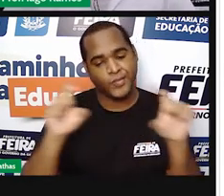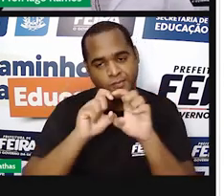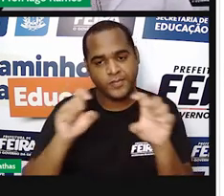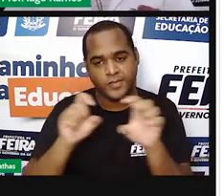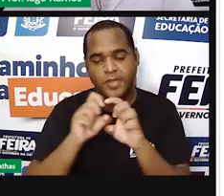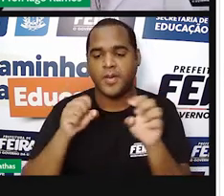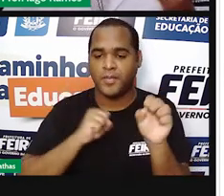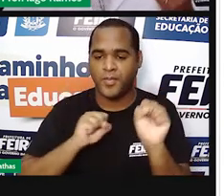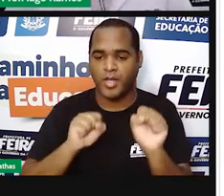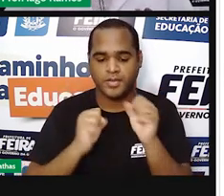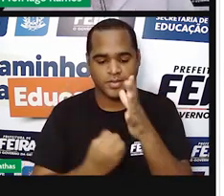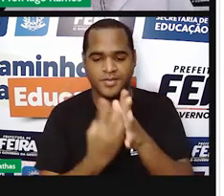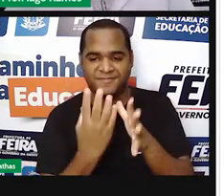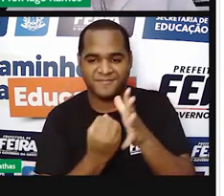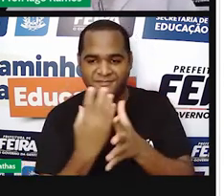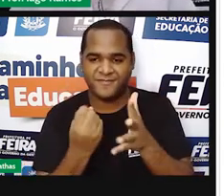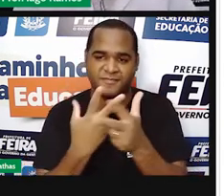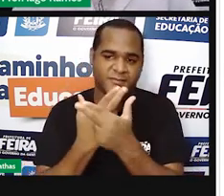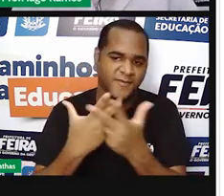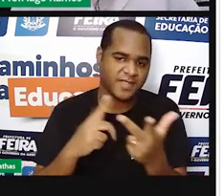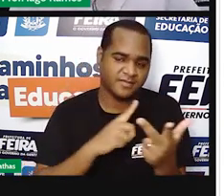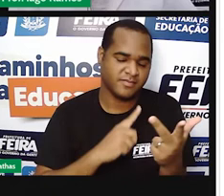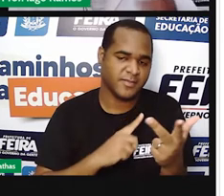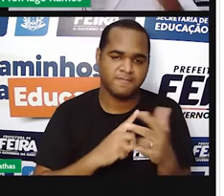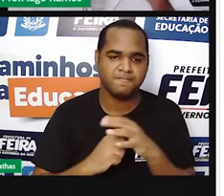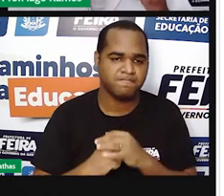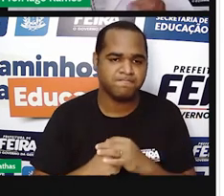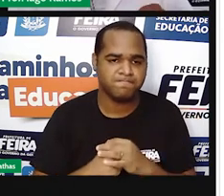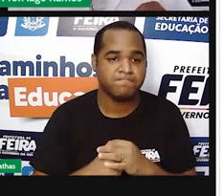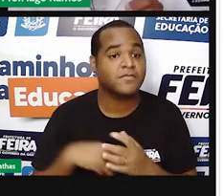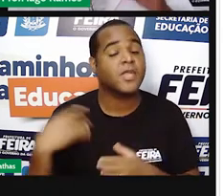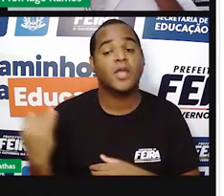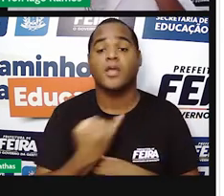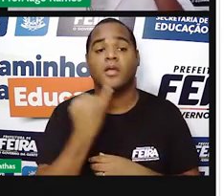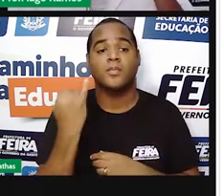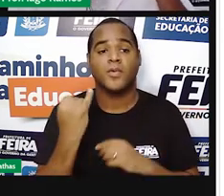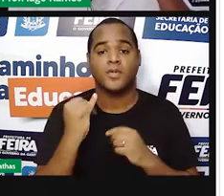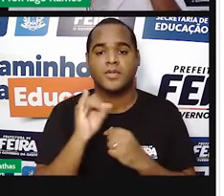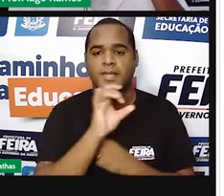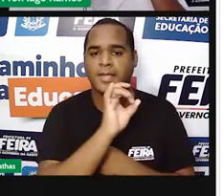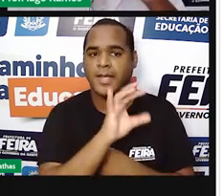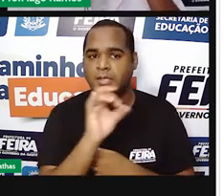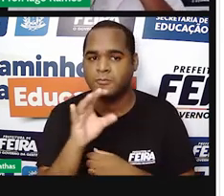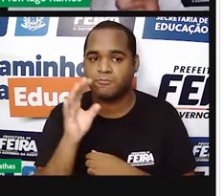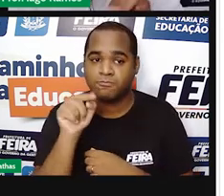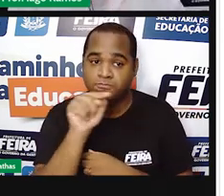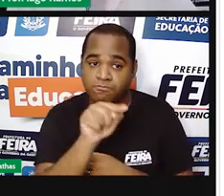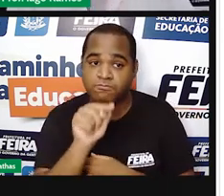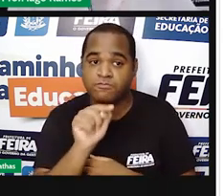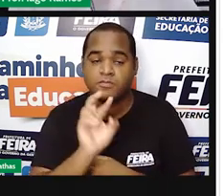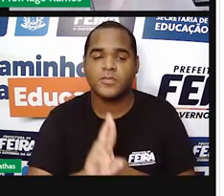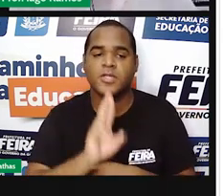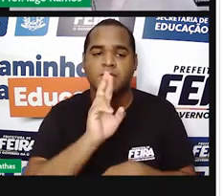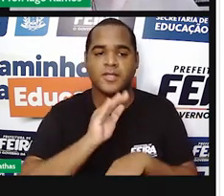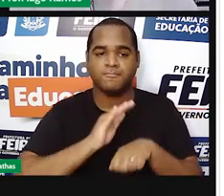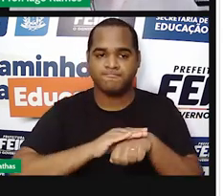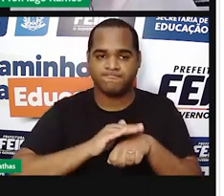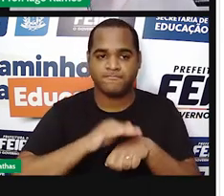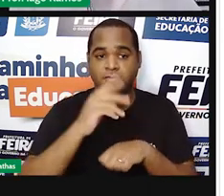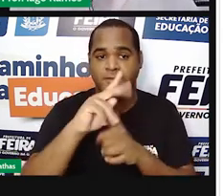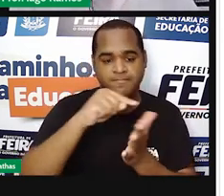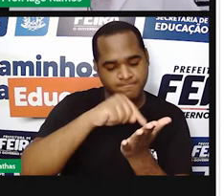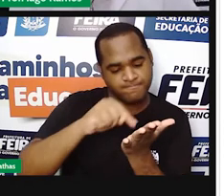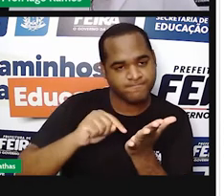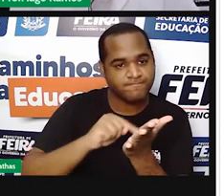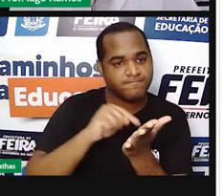que podem ser fabricadas nesse modelo o interessante isso eu vou deixar com você Se você